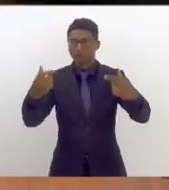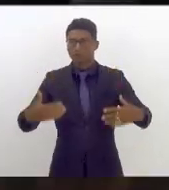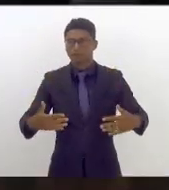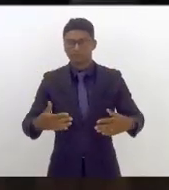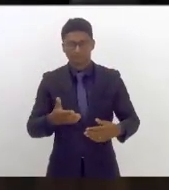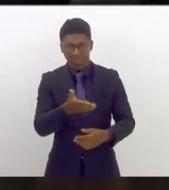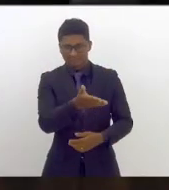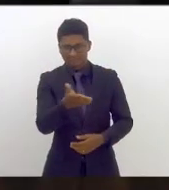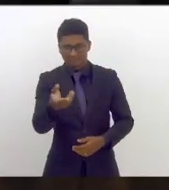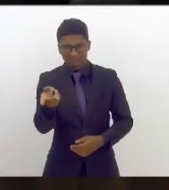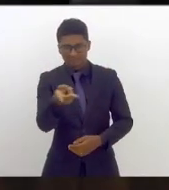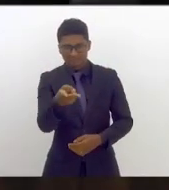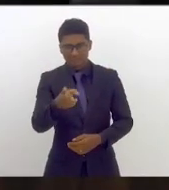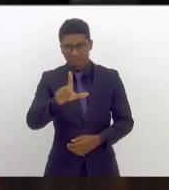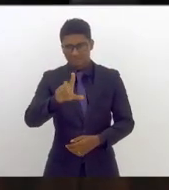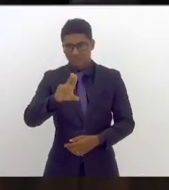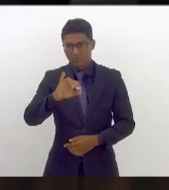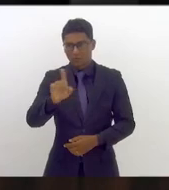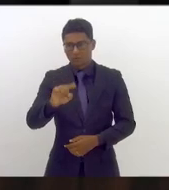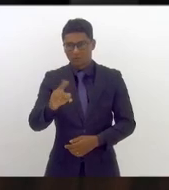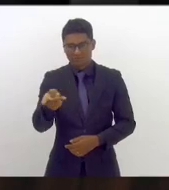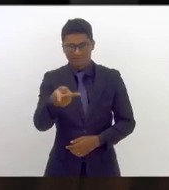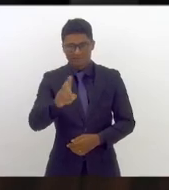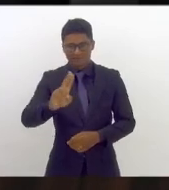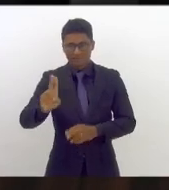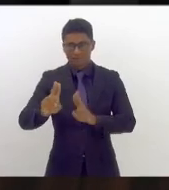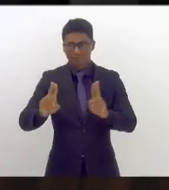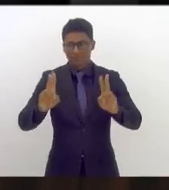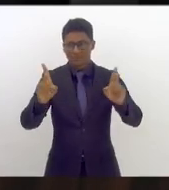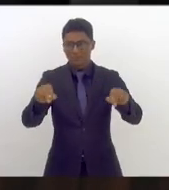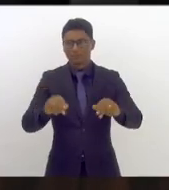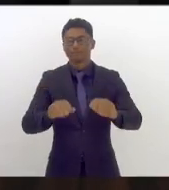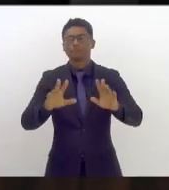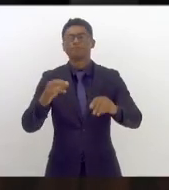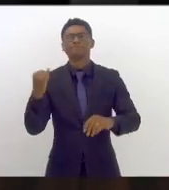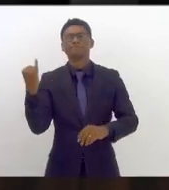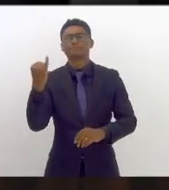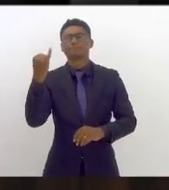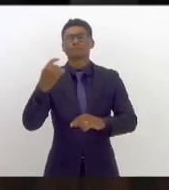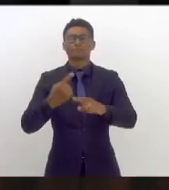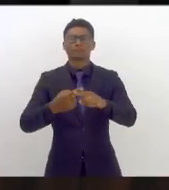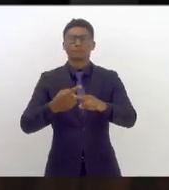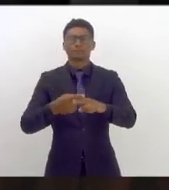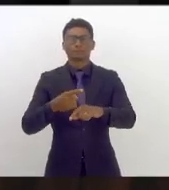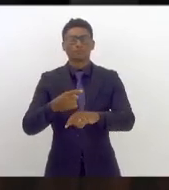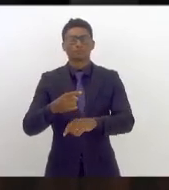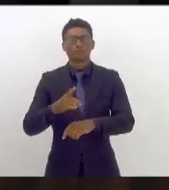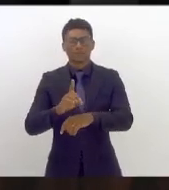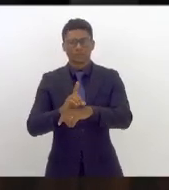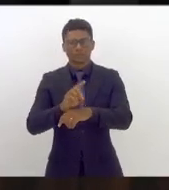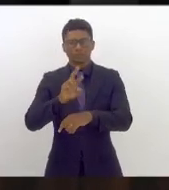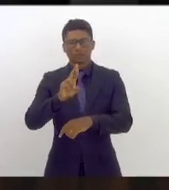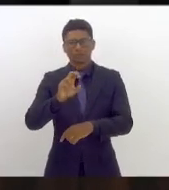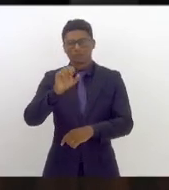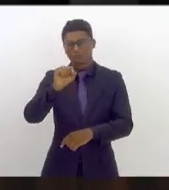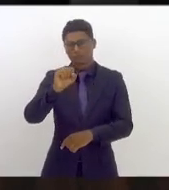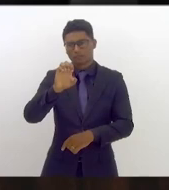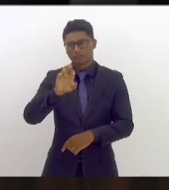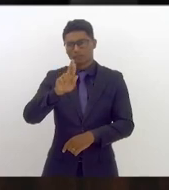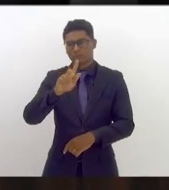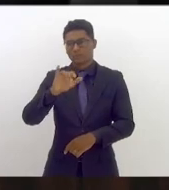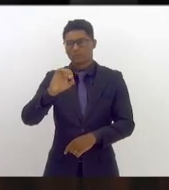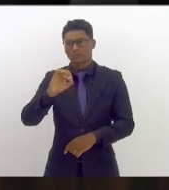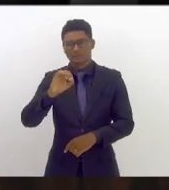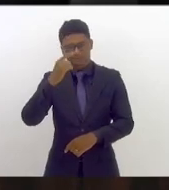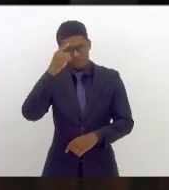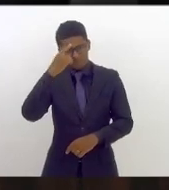Luizes. Seria importante, porque o próprio doutor Sérgio, do Rio Providência, por acaso,